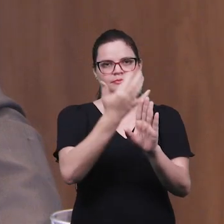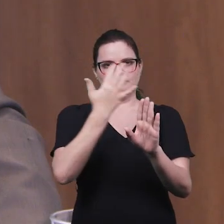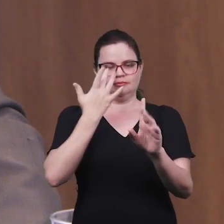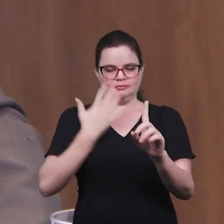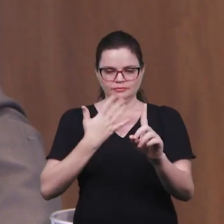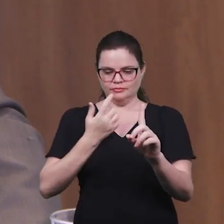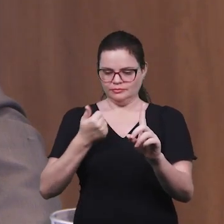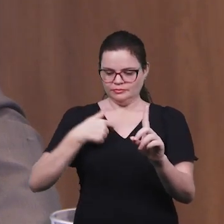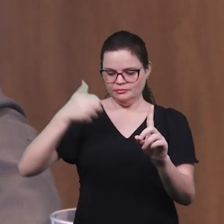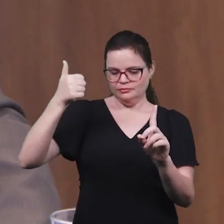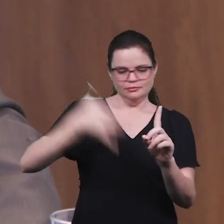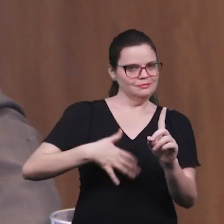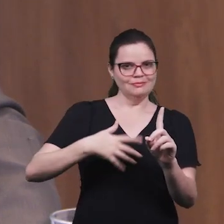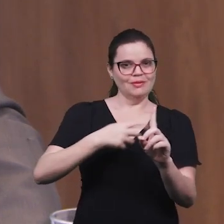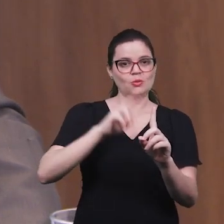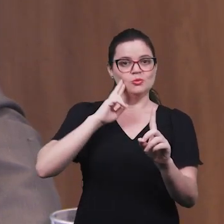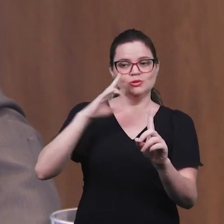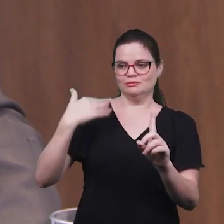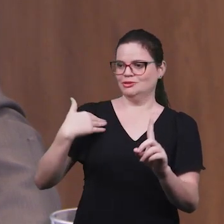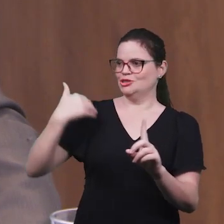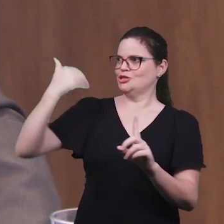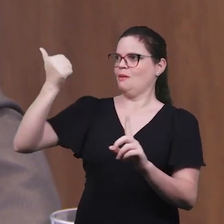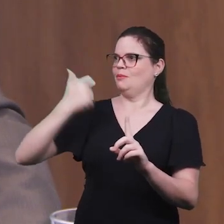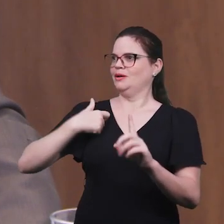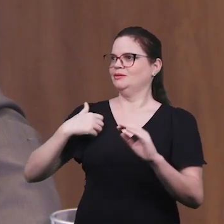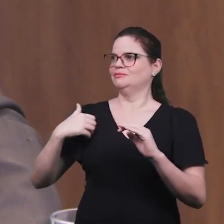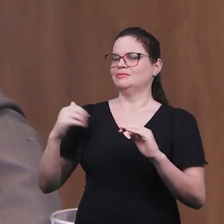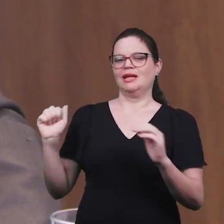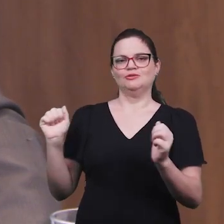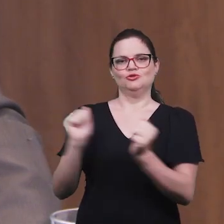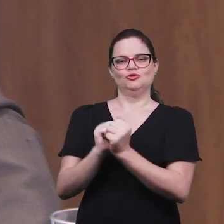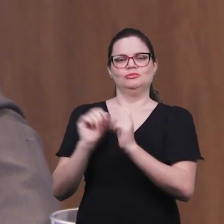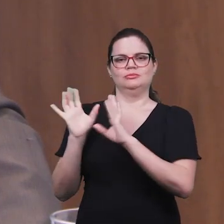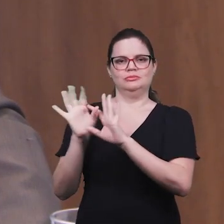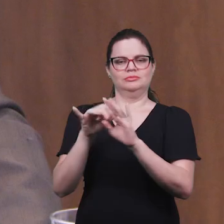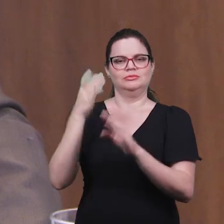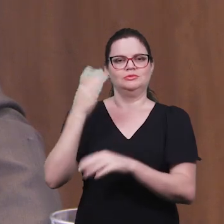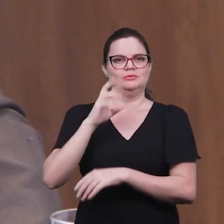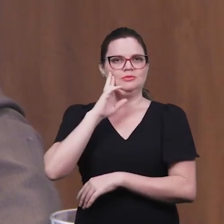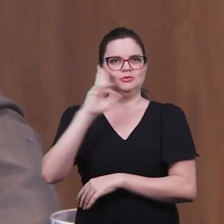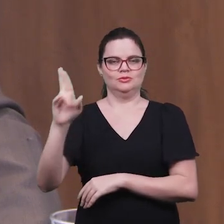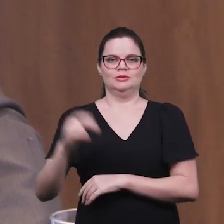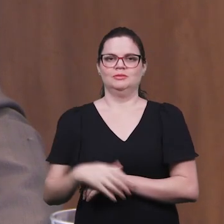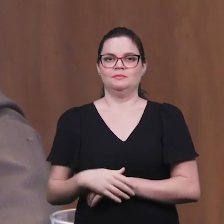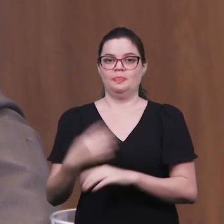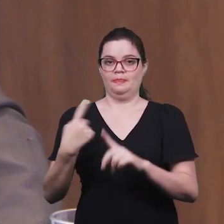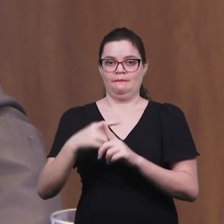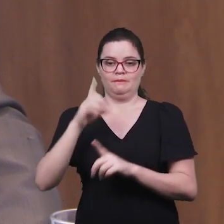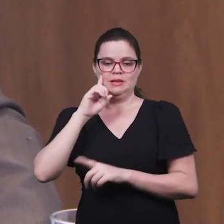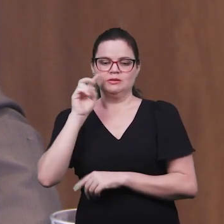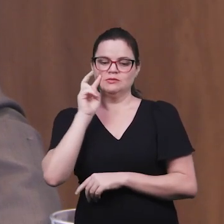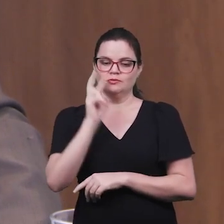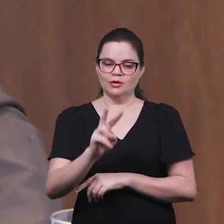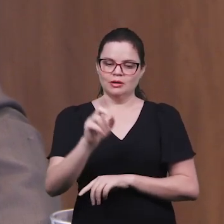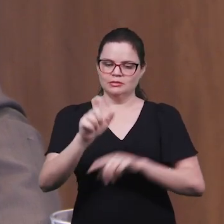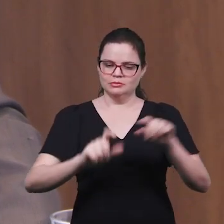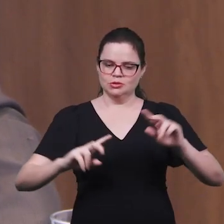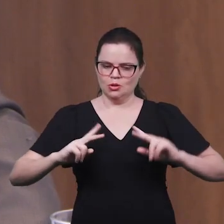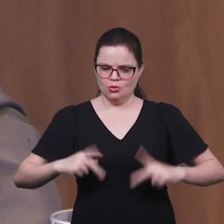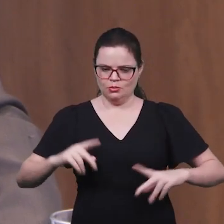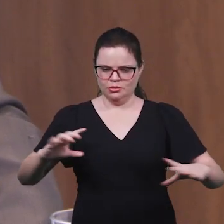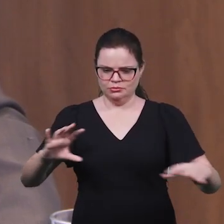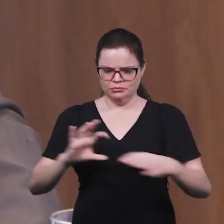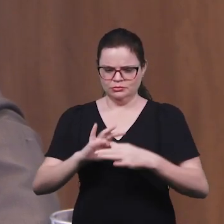insignificante, como o mundo nos trata, como o homem é tratado no mundo. Para Deus não. Para Deus o homem